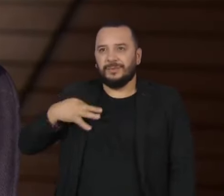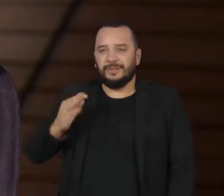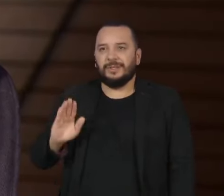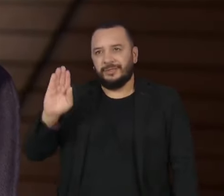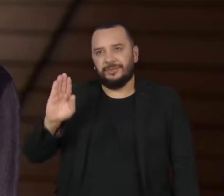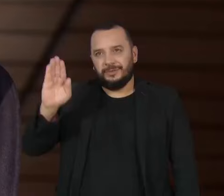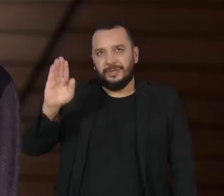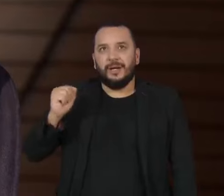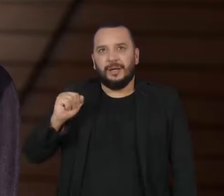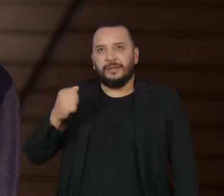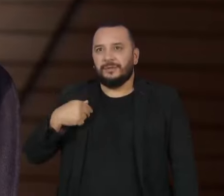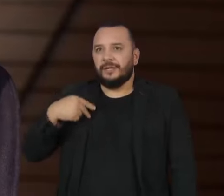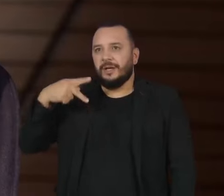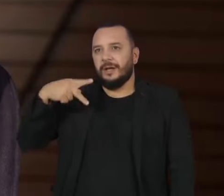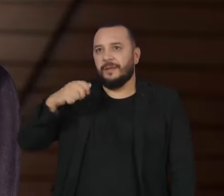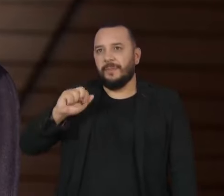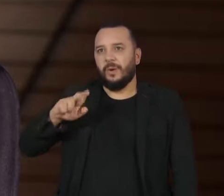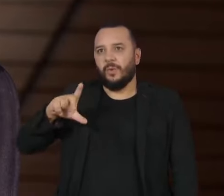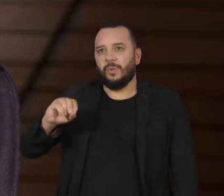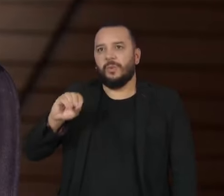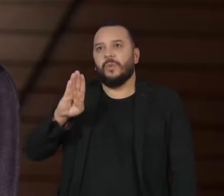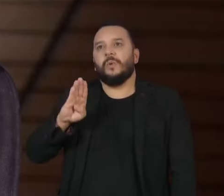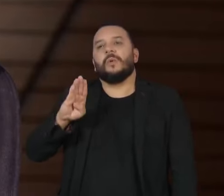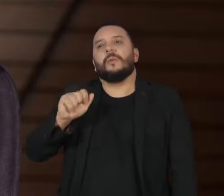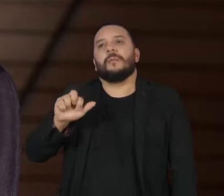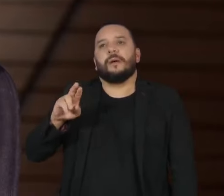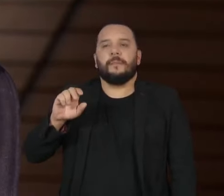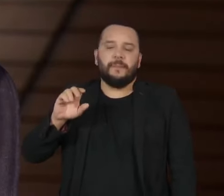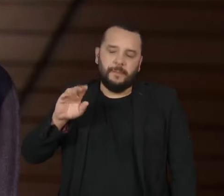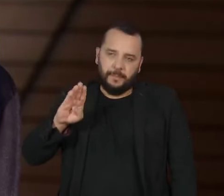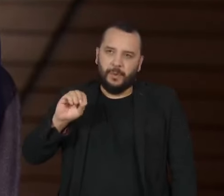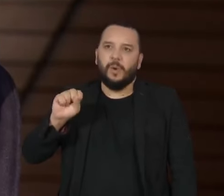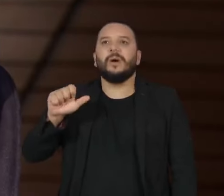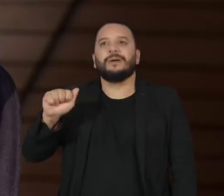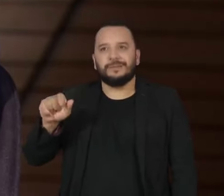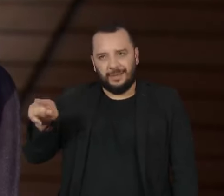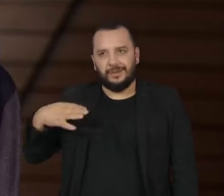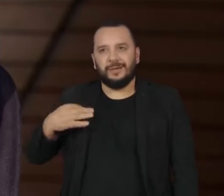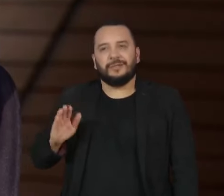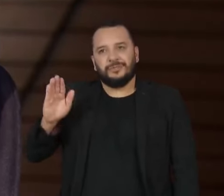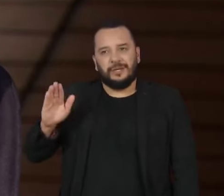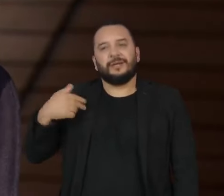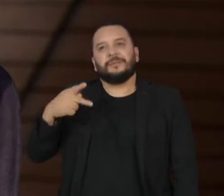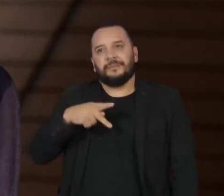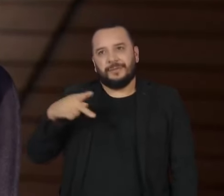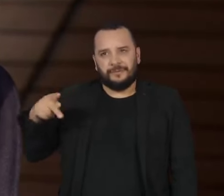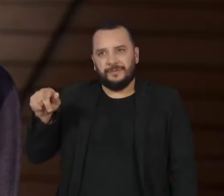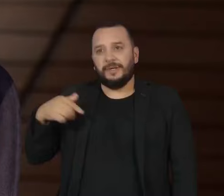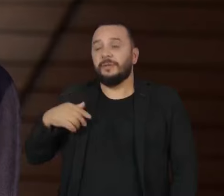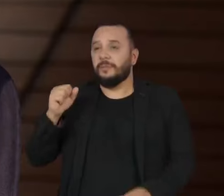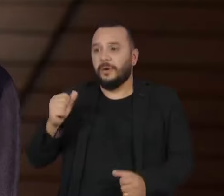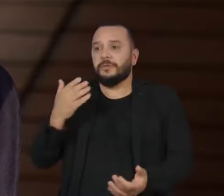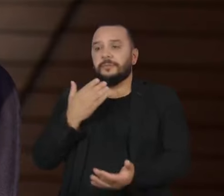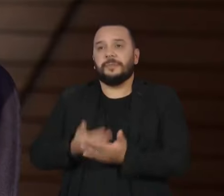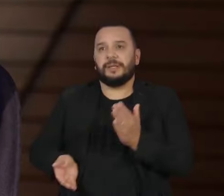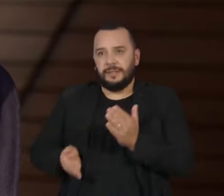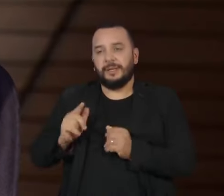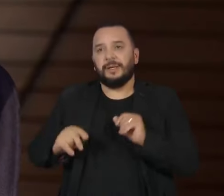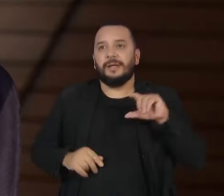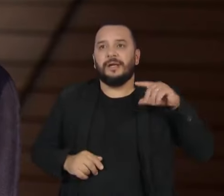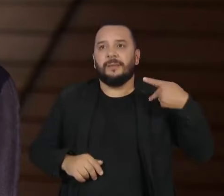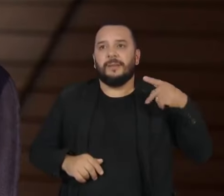do Paulo Barbosa, que é o prefeito atual, tem uma chance de perder para o PL, isso também é